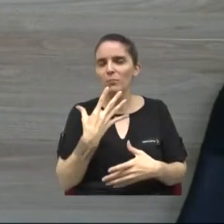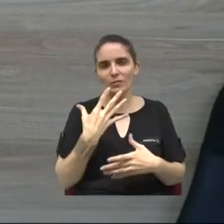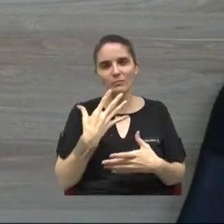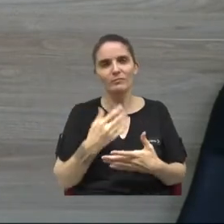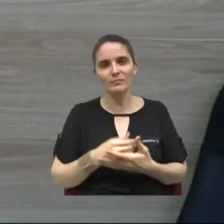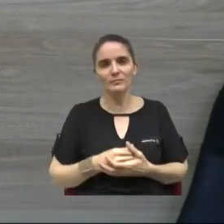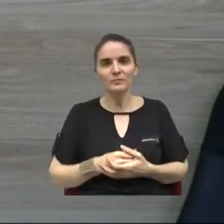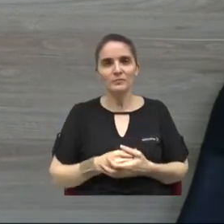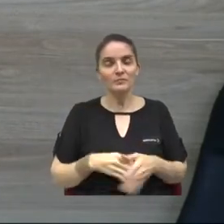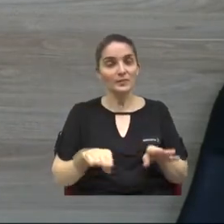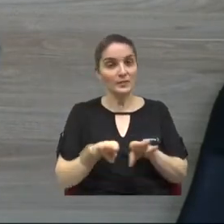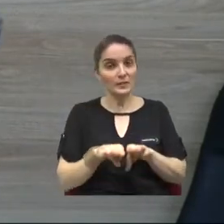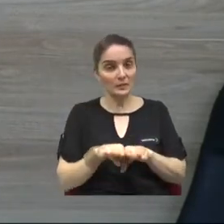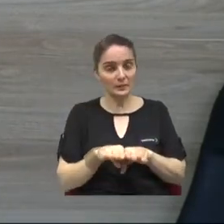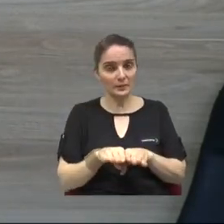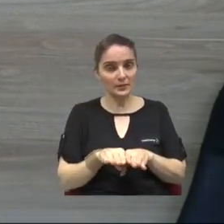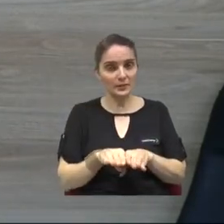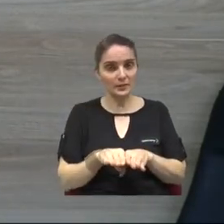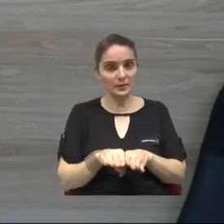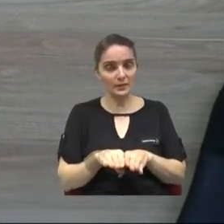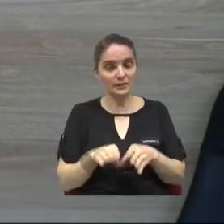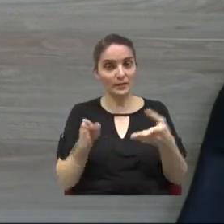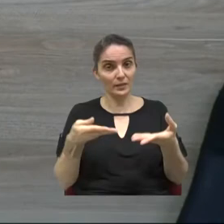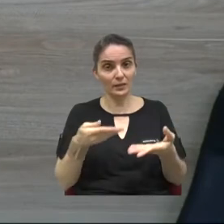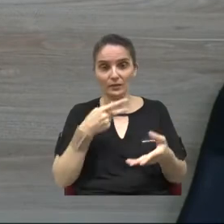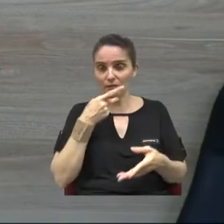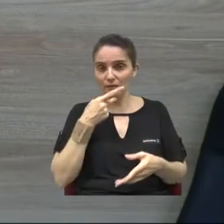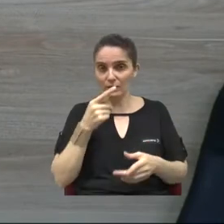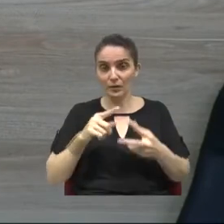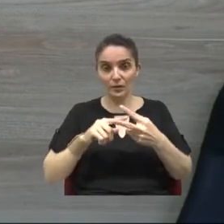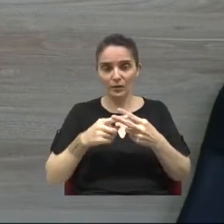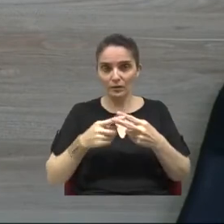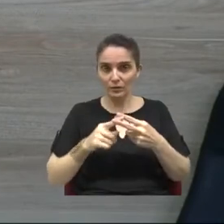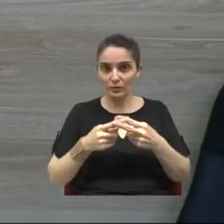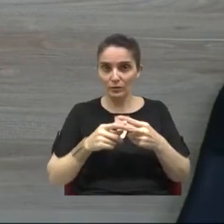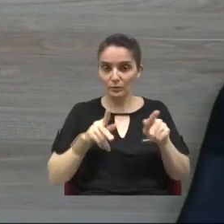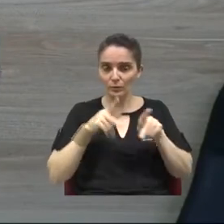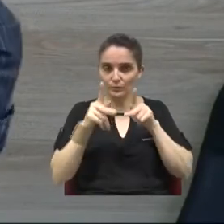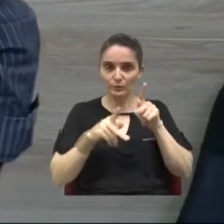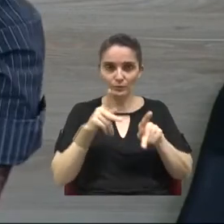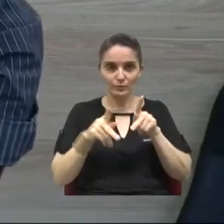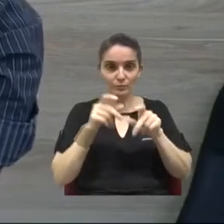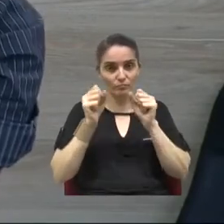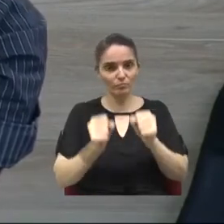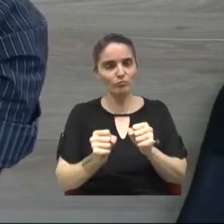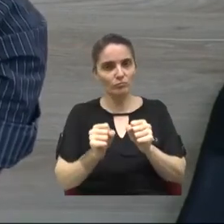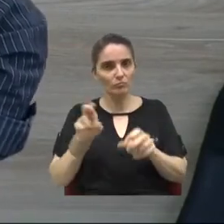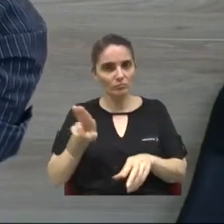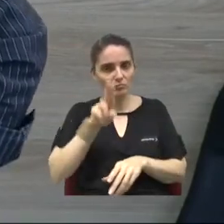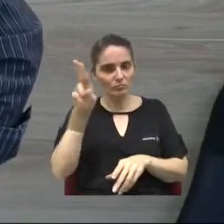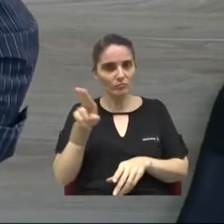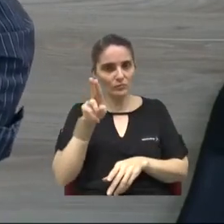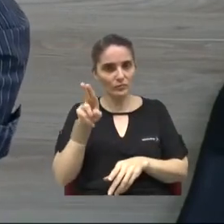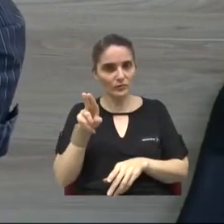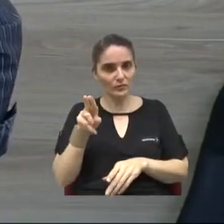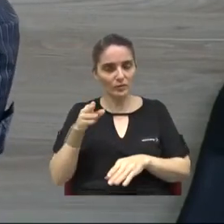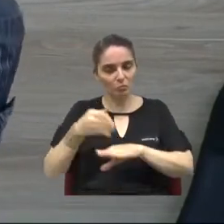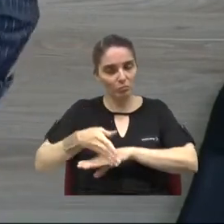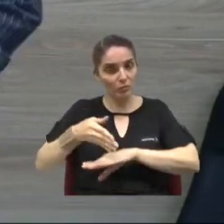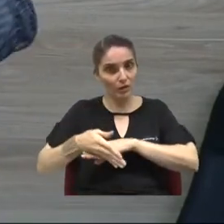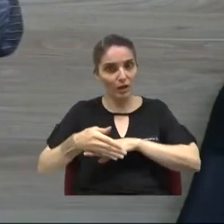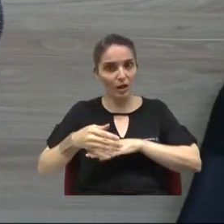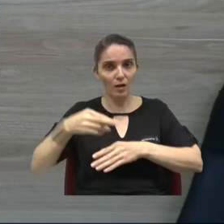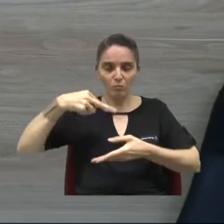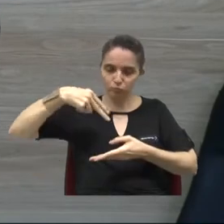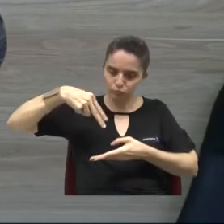compromisso, presidente, também de fazer a reforma para que a população possa melhor usufruir daquela região com caminhada.